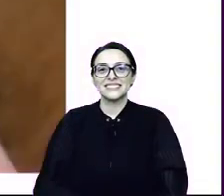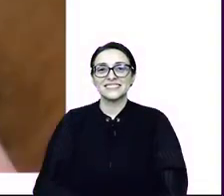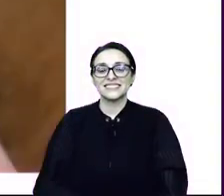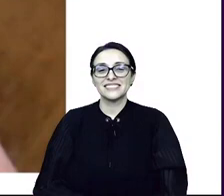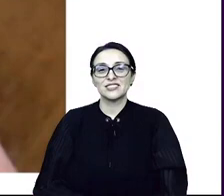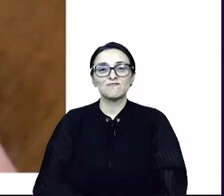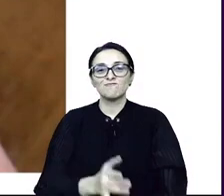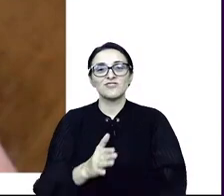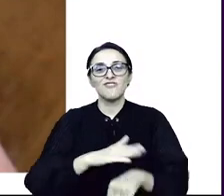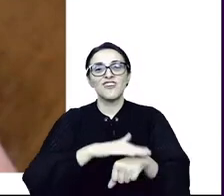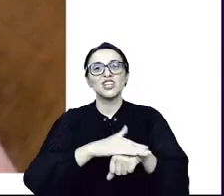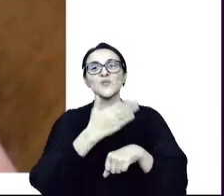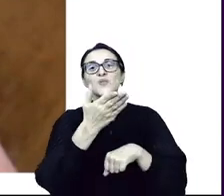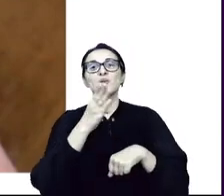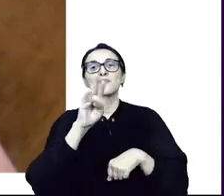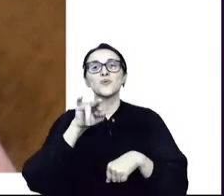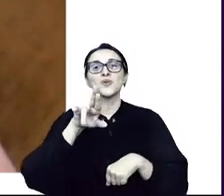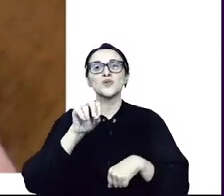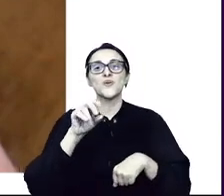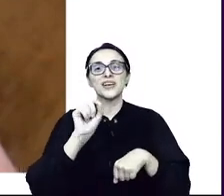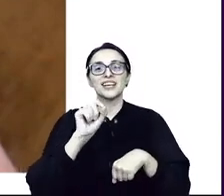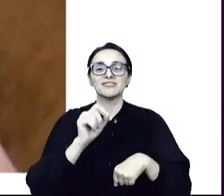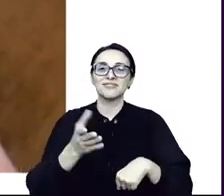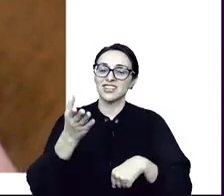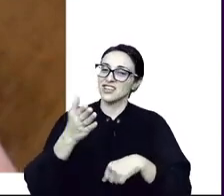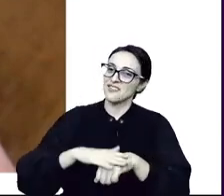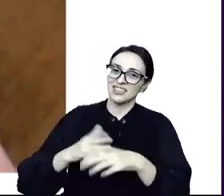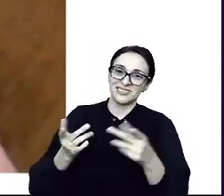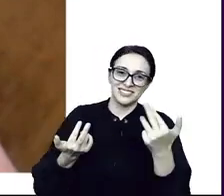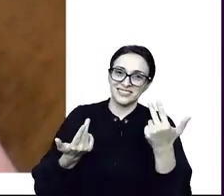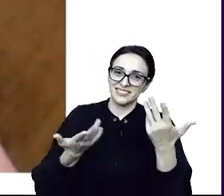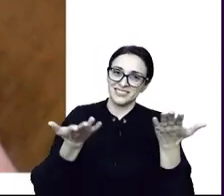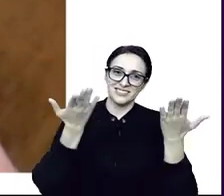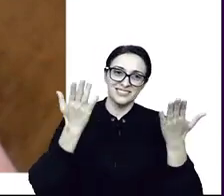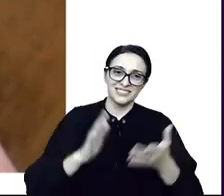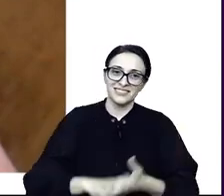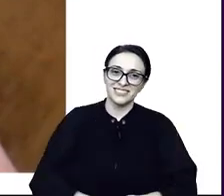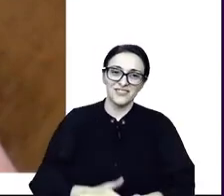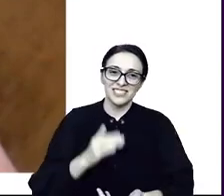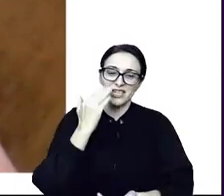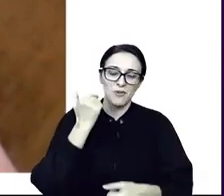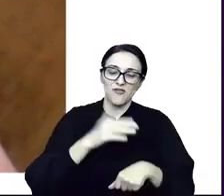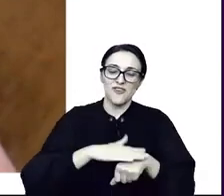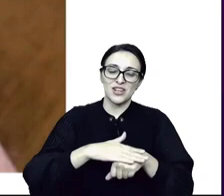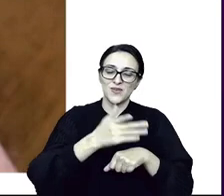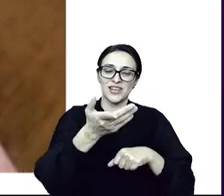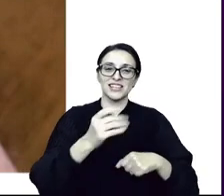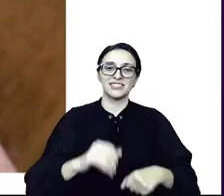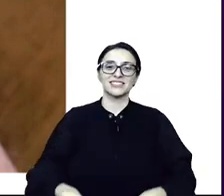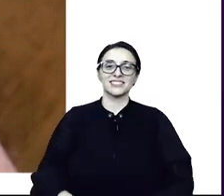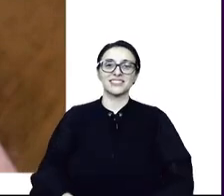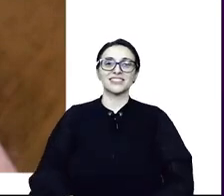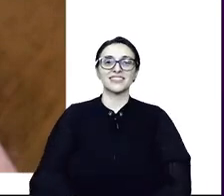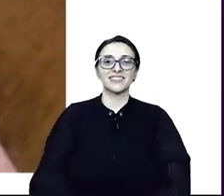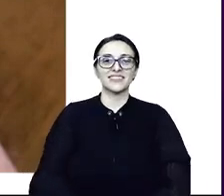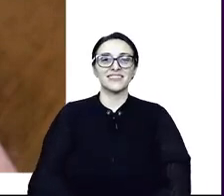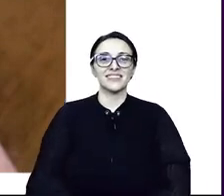O que você faria, Bruno? O que você fez aí? Não, não é o que eu fiz, não. Eu quero saber o que você faria.